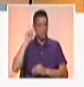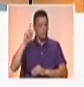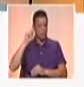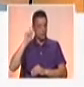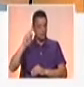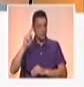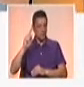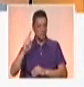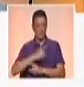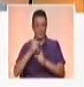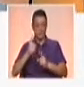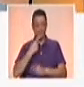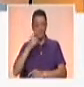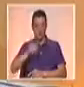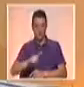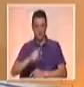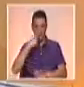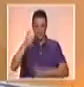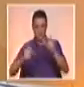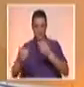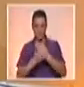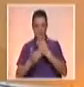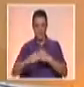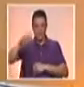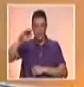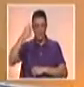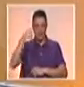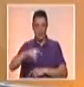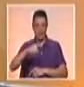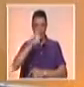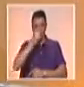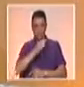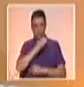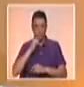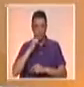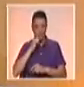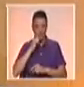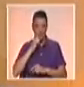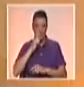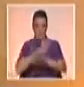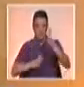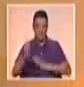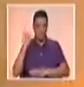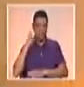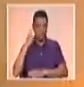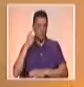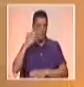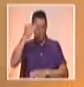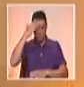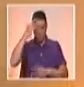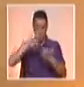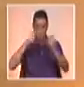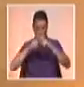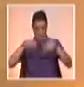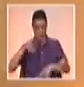Sem dúvida. Já vamos regressar. As pessoas mais velhas são as que mais sofrem muitas vezes com a deficiência auditiva. Vamos conhecer os números do problema em